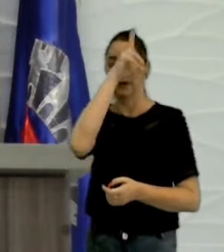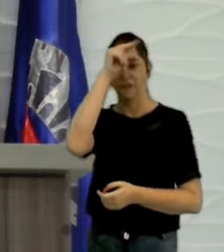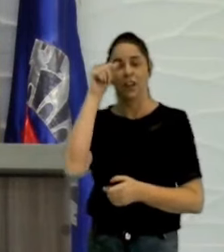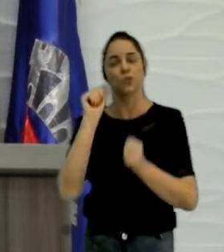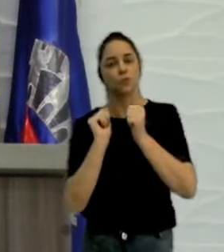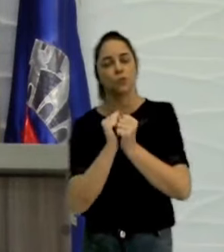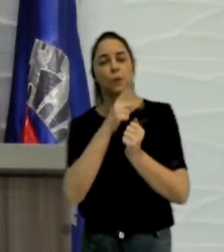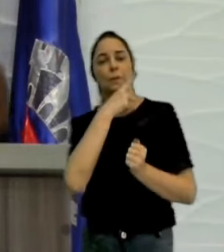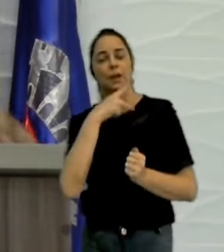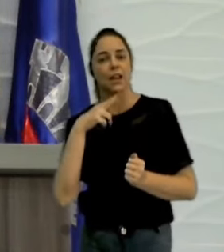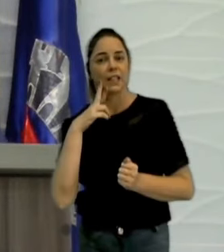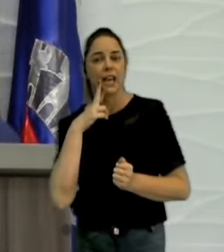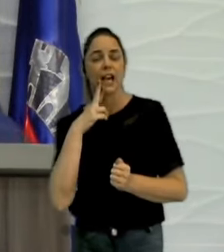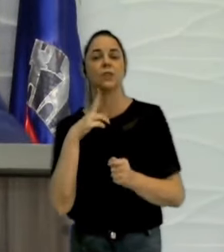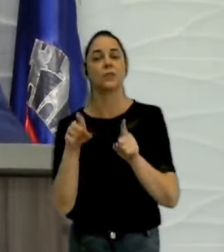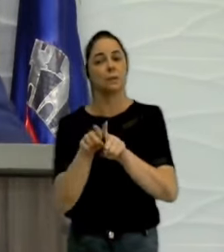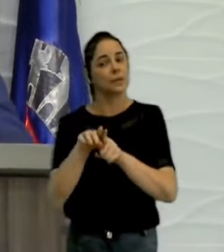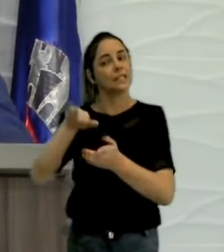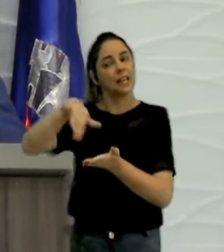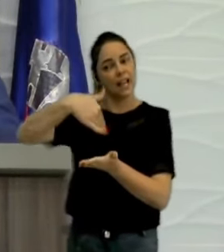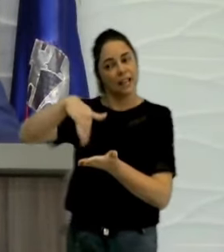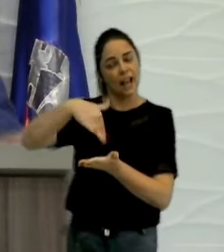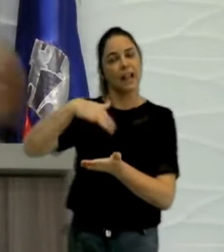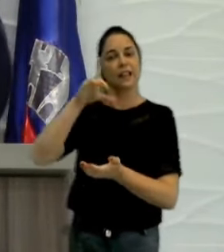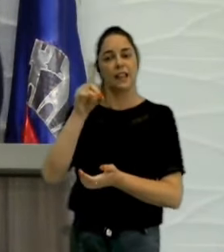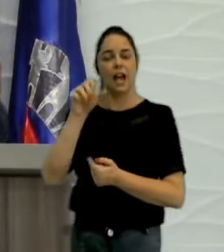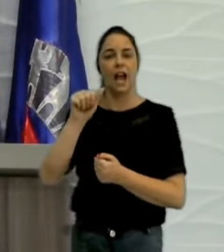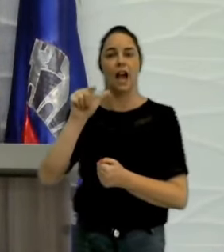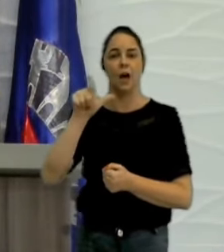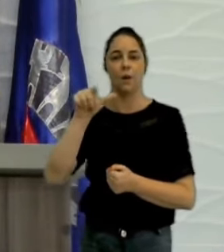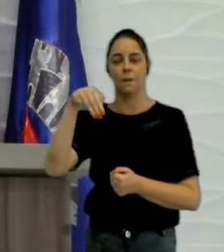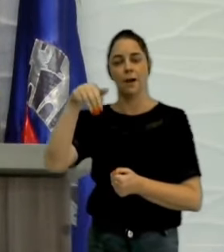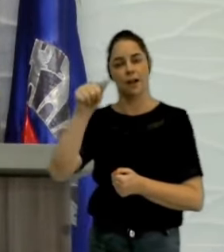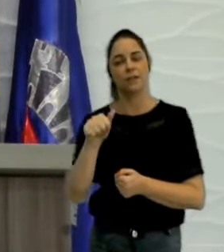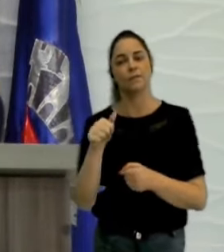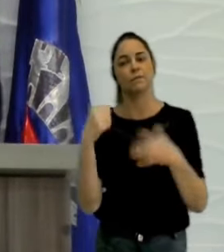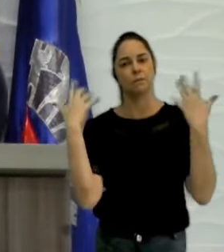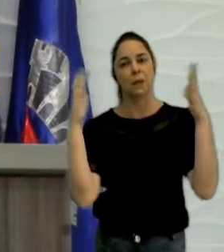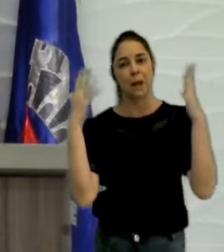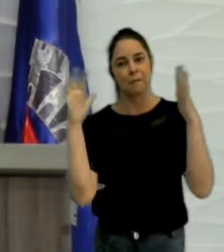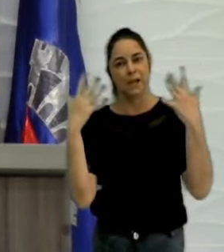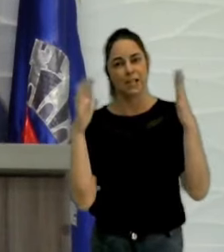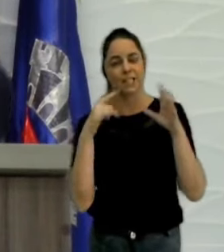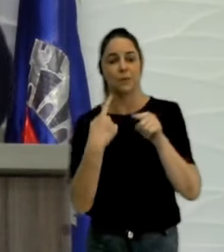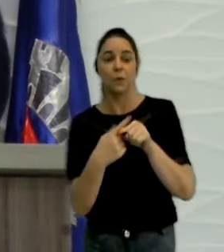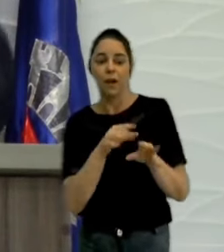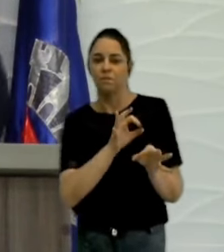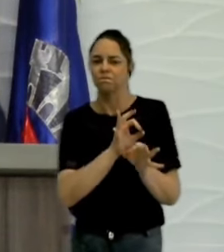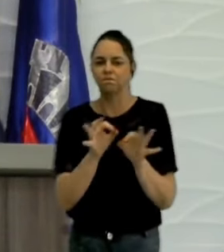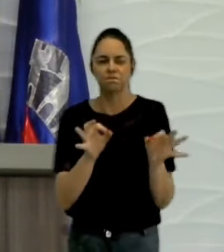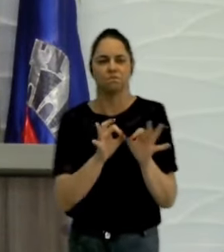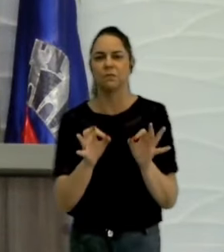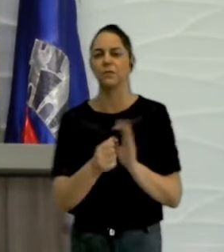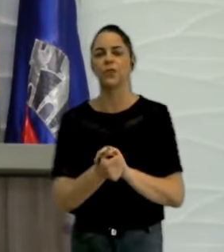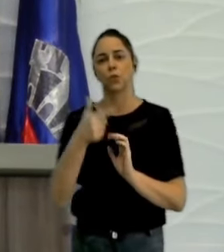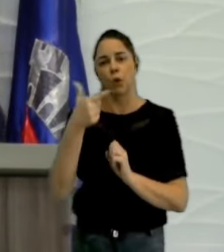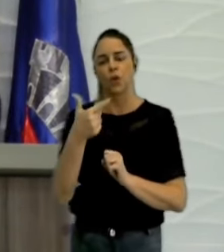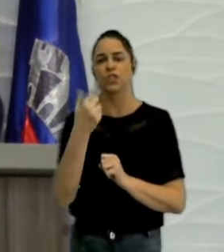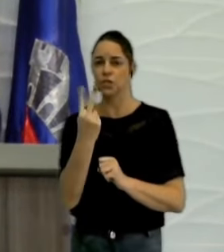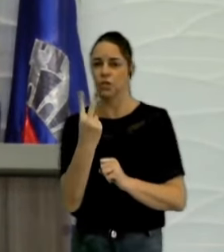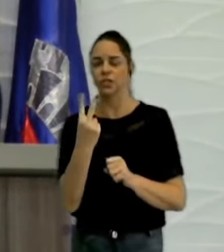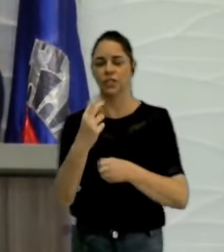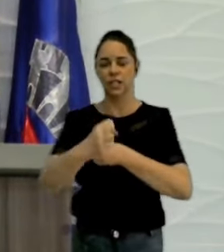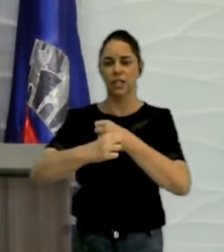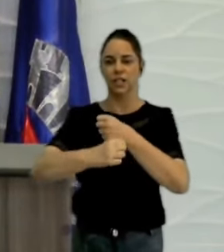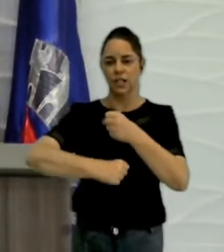Paulo Renato e a nossa secretária Dalma, estão de parabéns por aquela obra e pelos 2 anos que